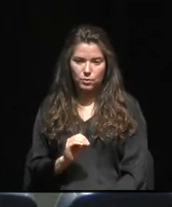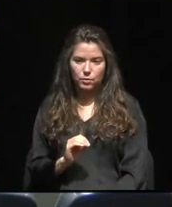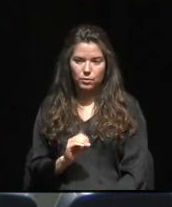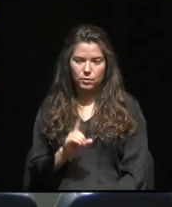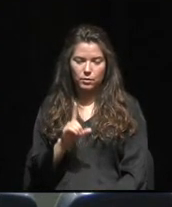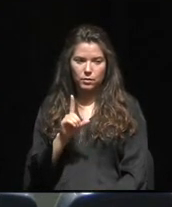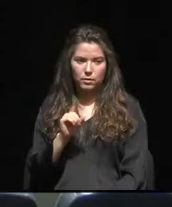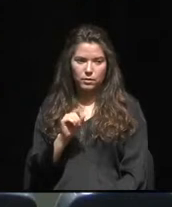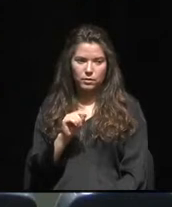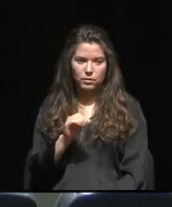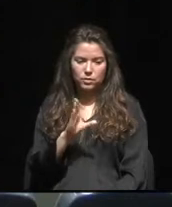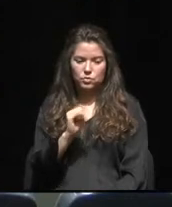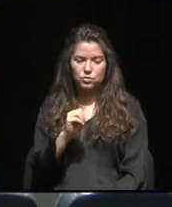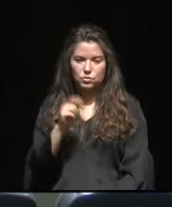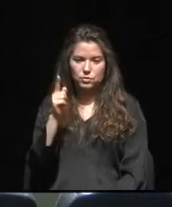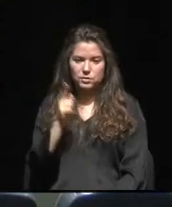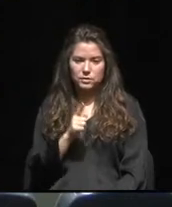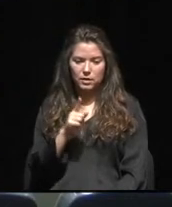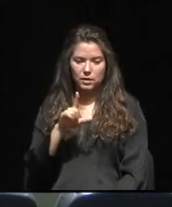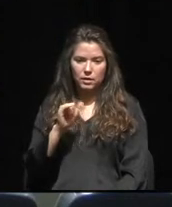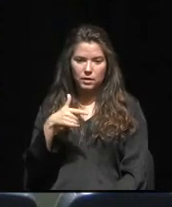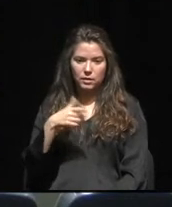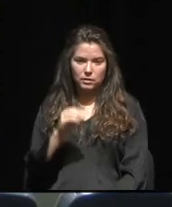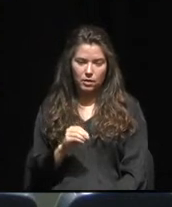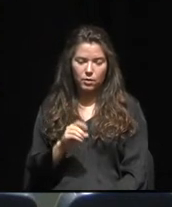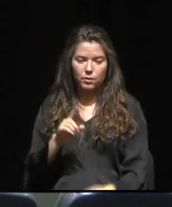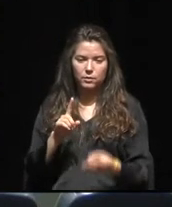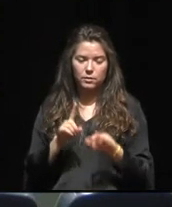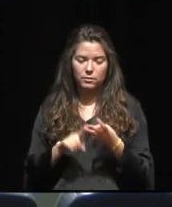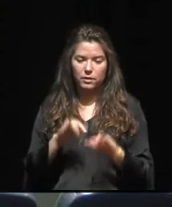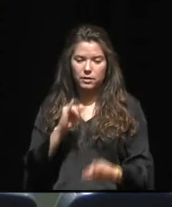Deputado José Leitão e e a deputada Isabel menes